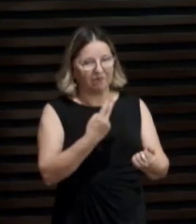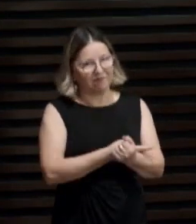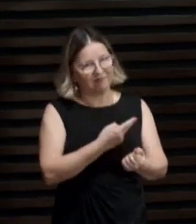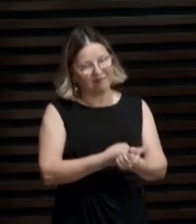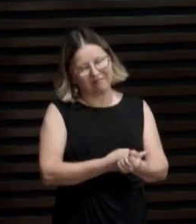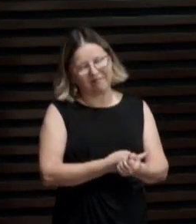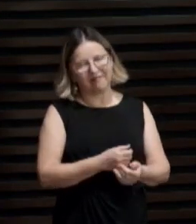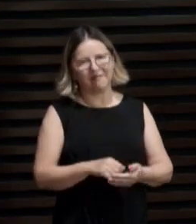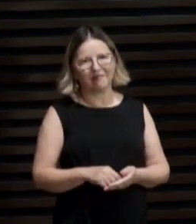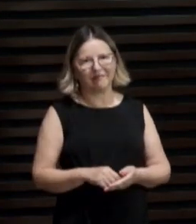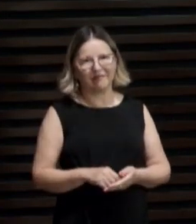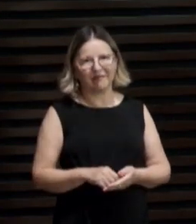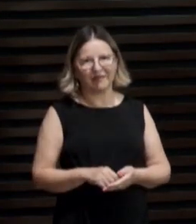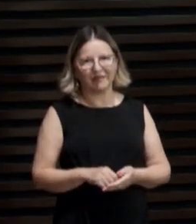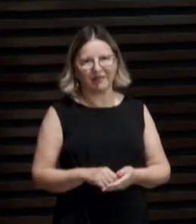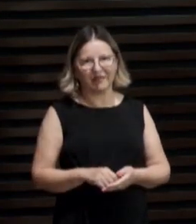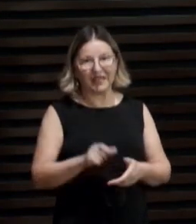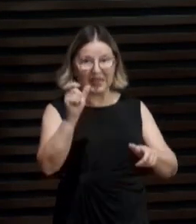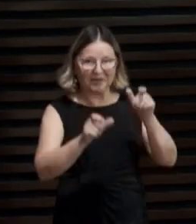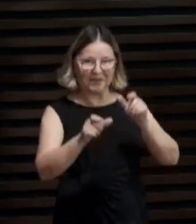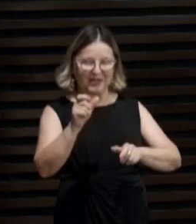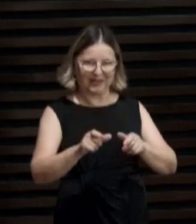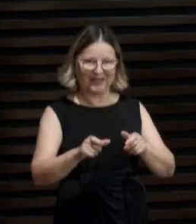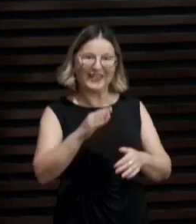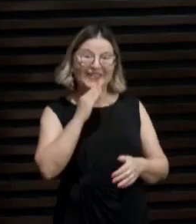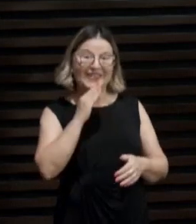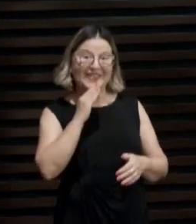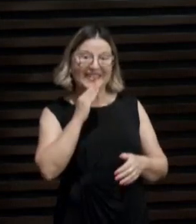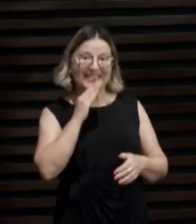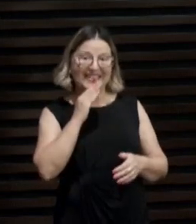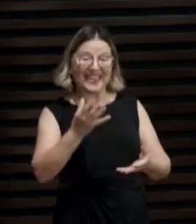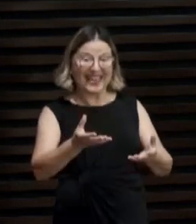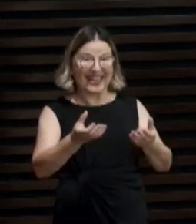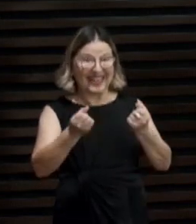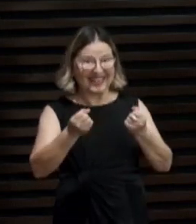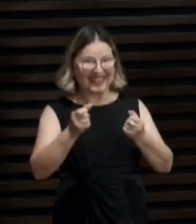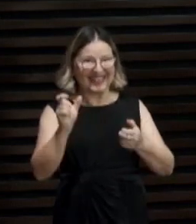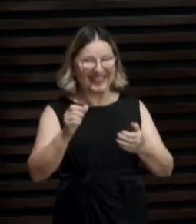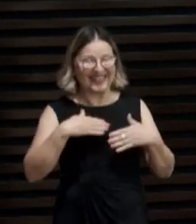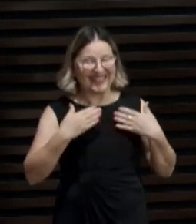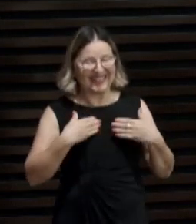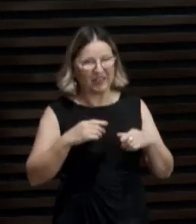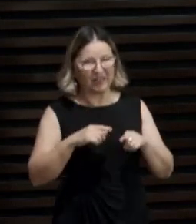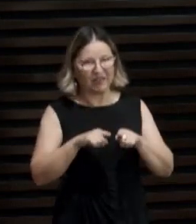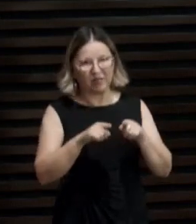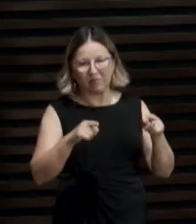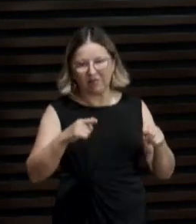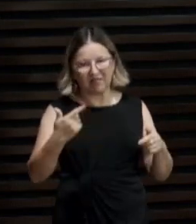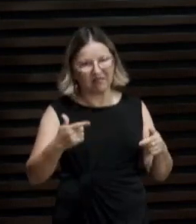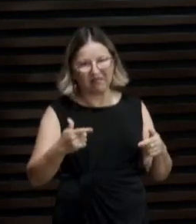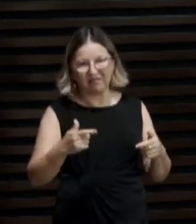As pessoas que recebem a palavra com alegria, mas elas não têm raiz, elas são inconstantes e